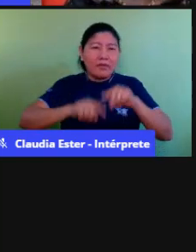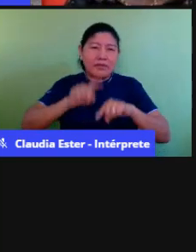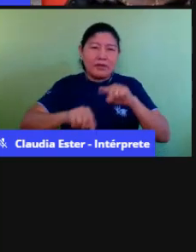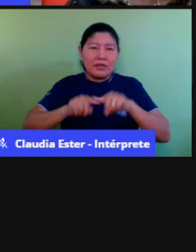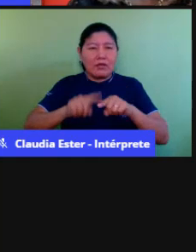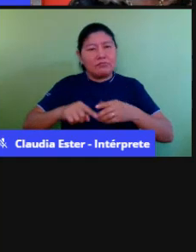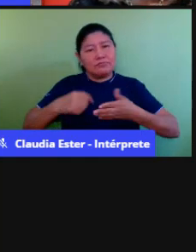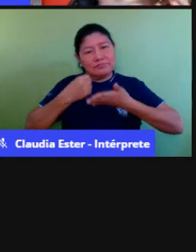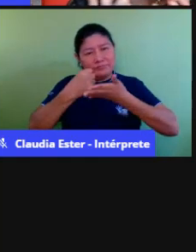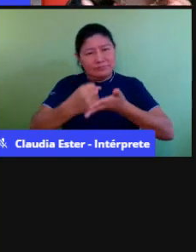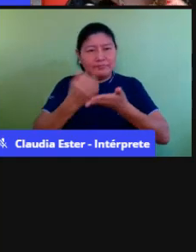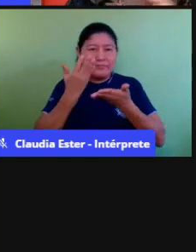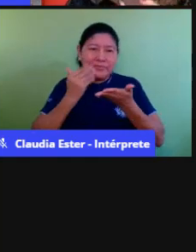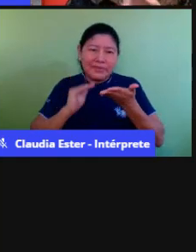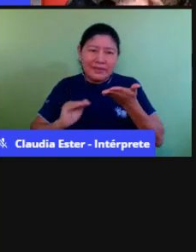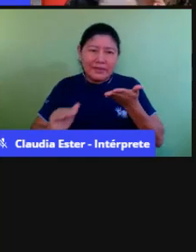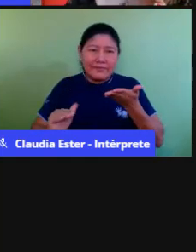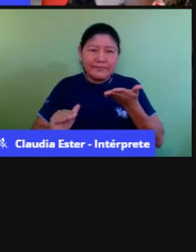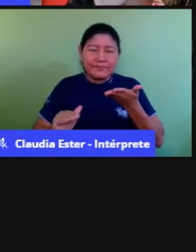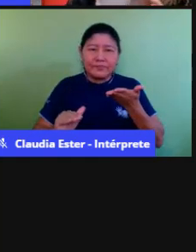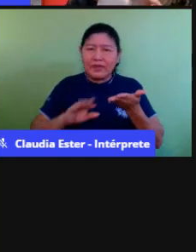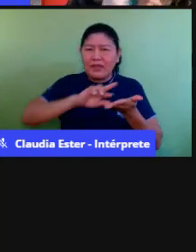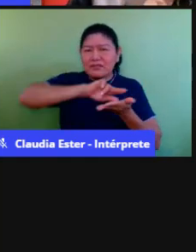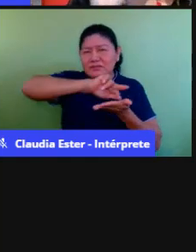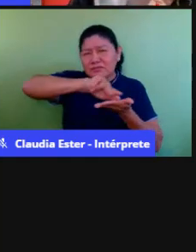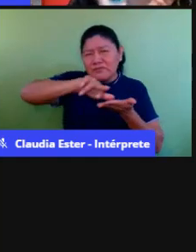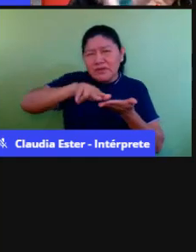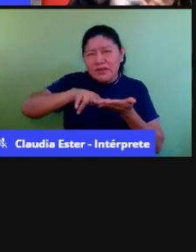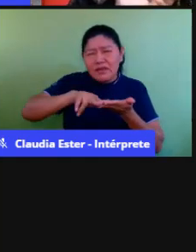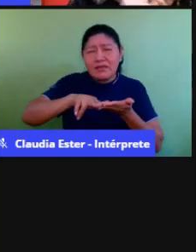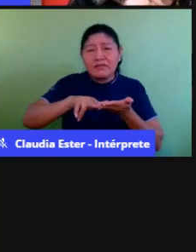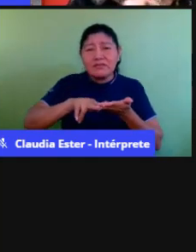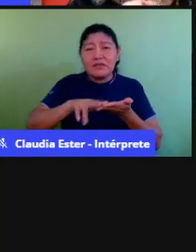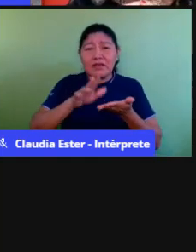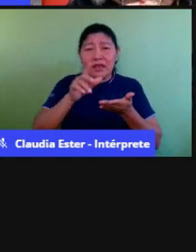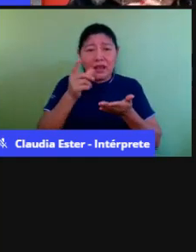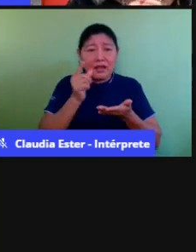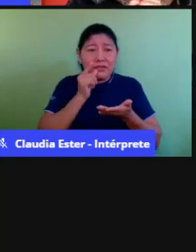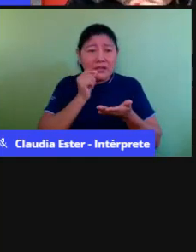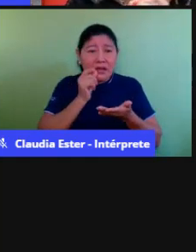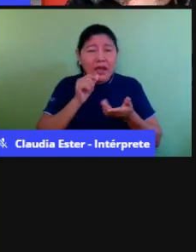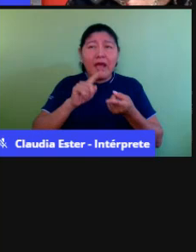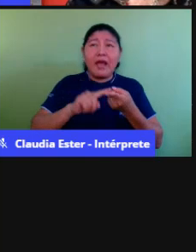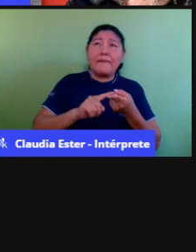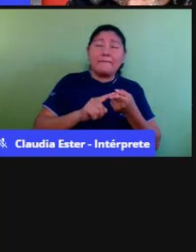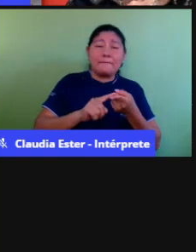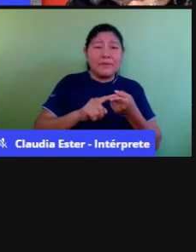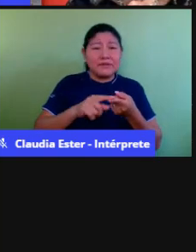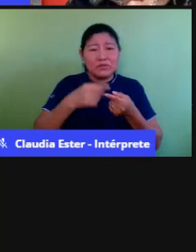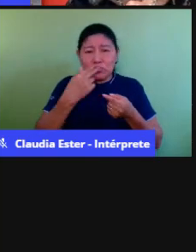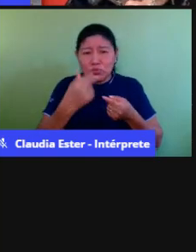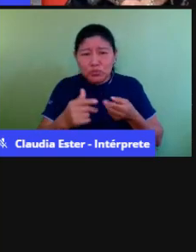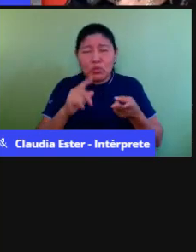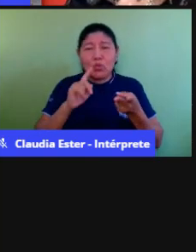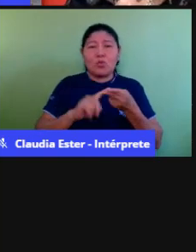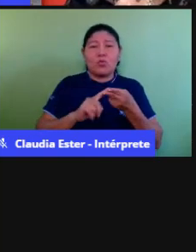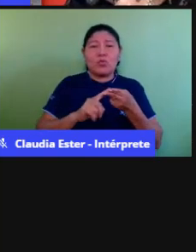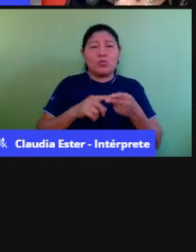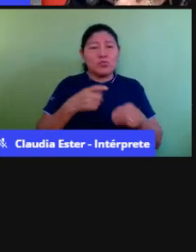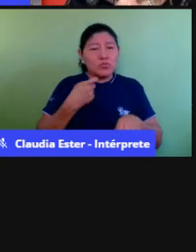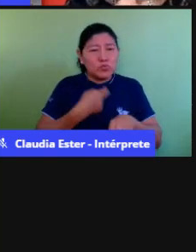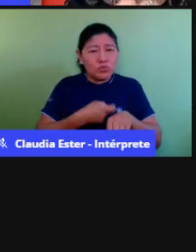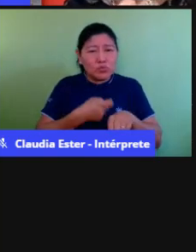né? Carvão, tijolos mais grossos, que caiba na mão da criança. Propostas de materiais de